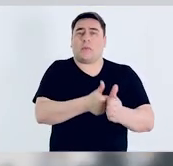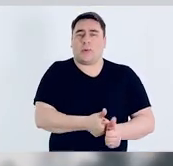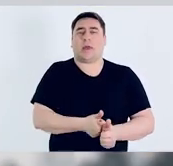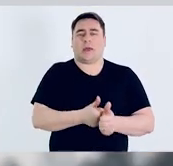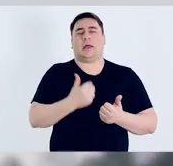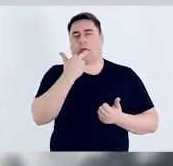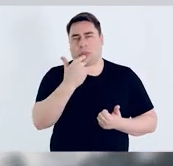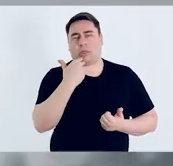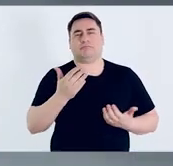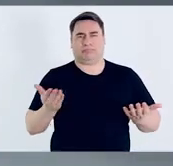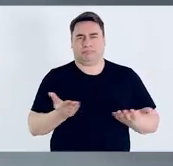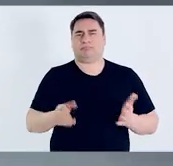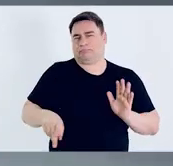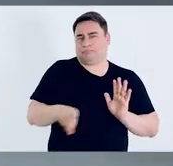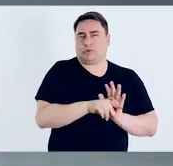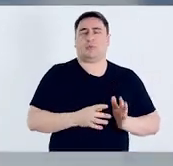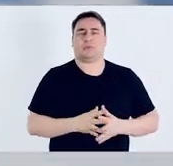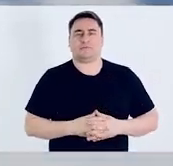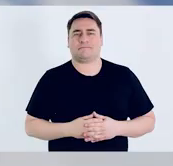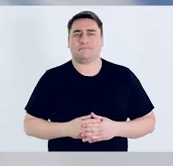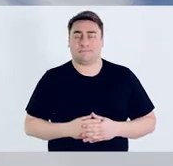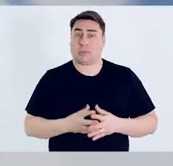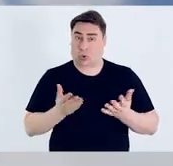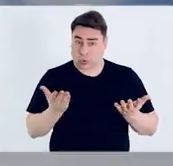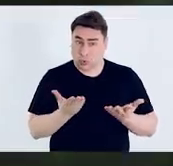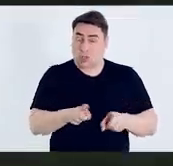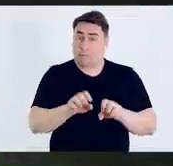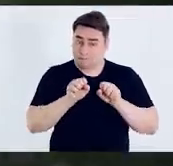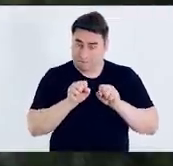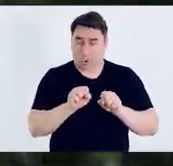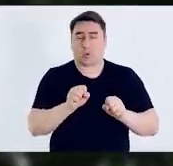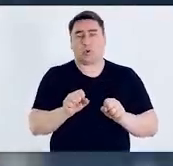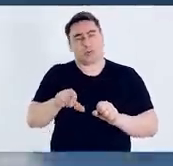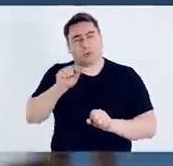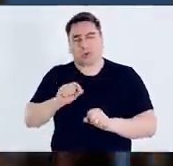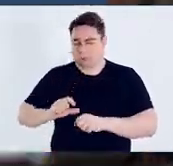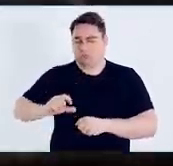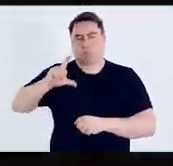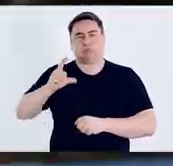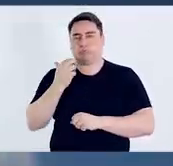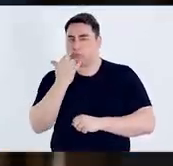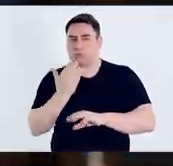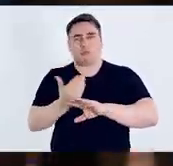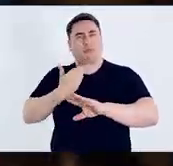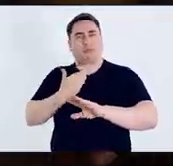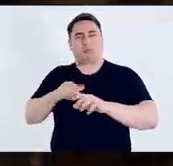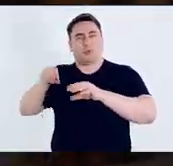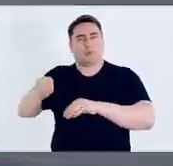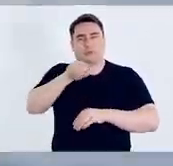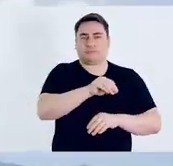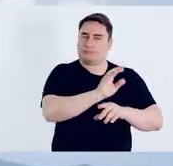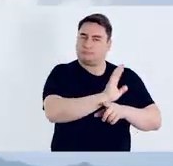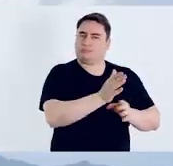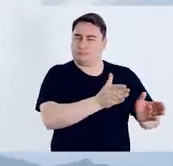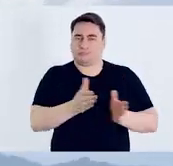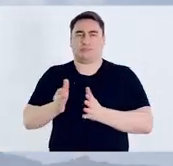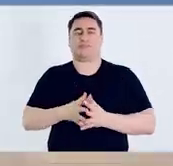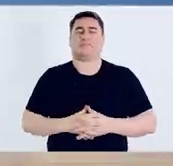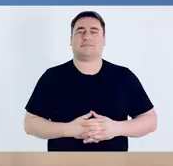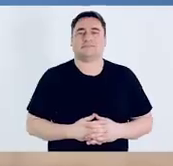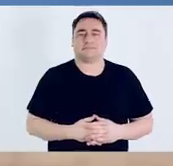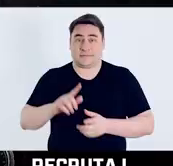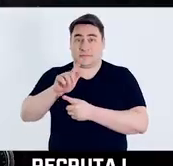acompanhadas por esse idioma em inglês americano ou britânico. Você também pode personalizar o tamanho, a cor de fundo e o posicionamento do vídeo.